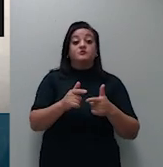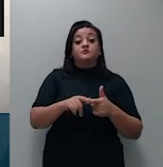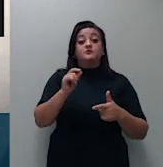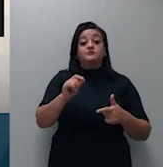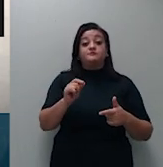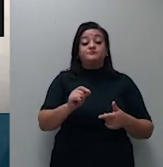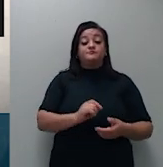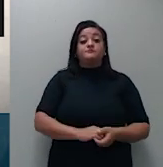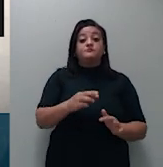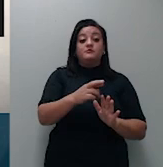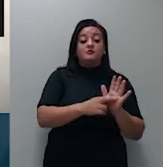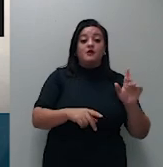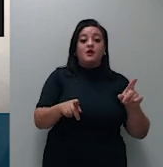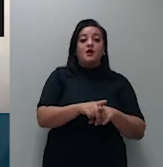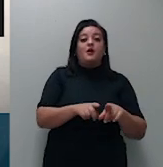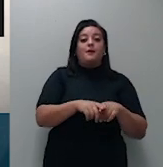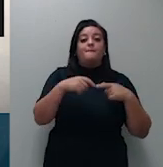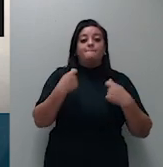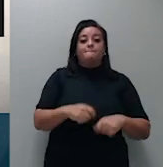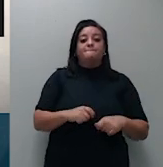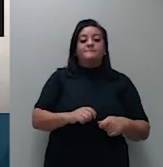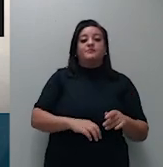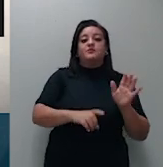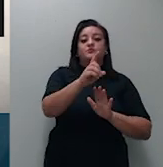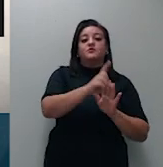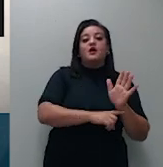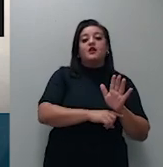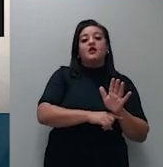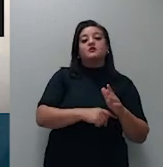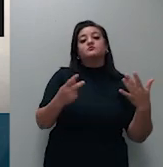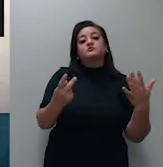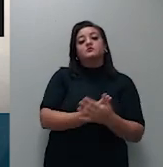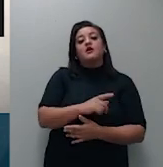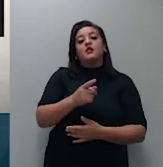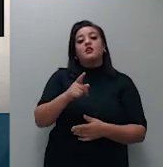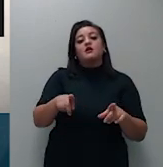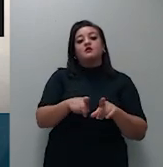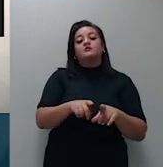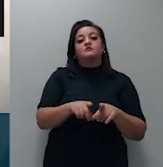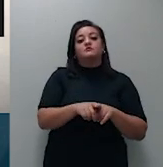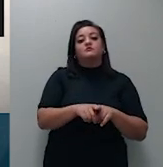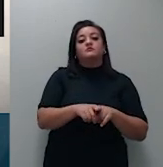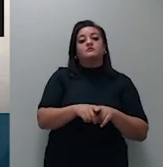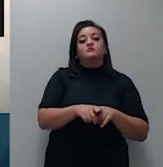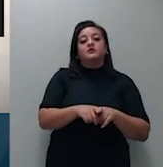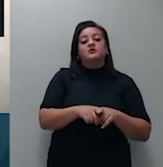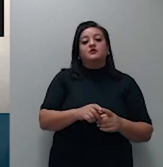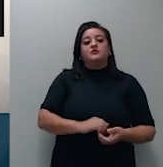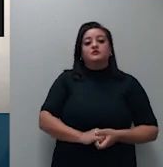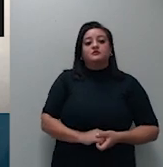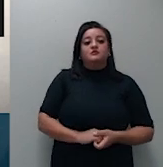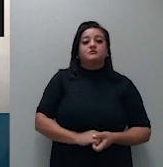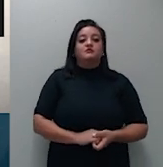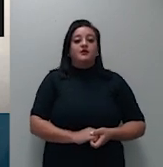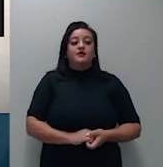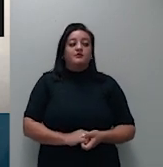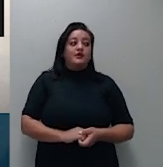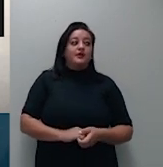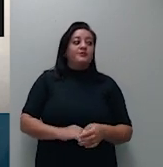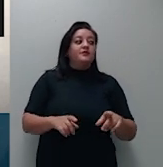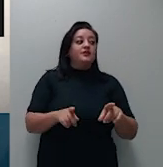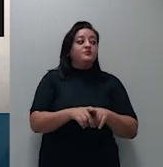poderia ensejar o decreto de improcedência dos pedidos iniciais dispositivo legal